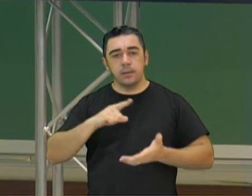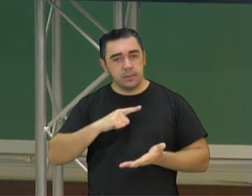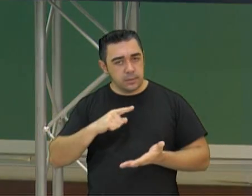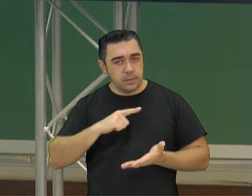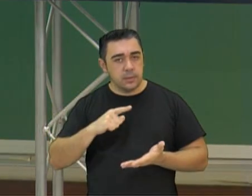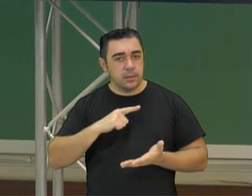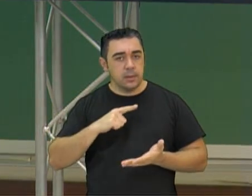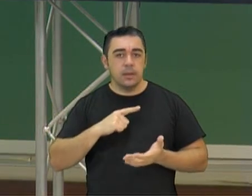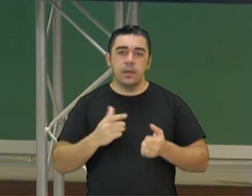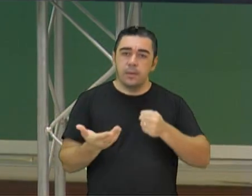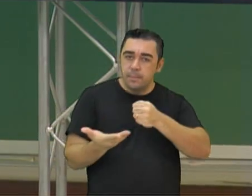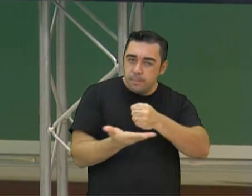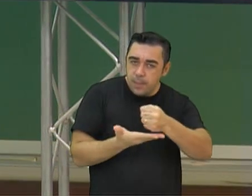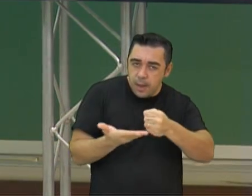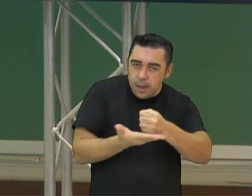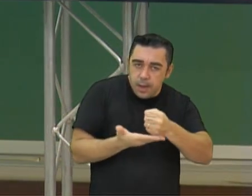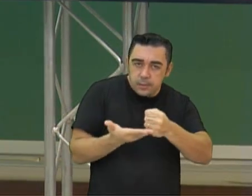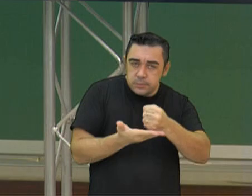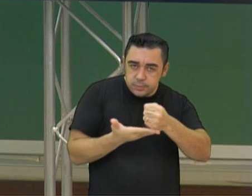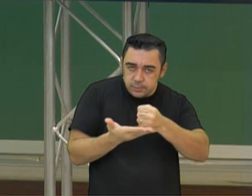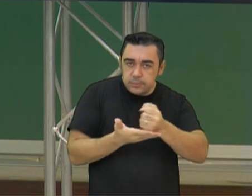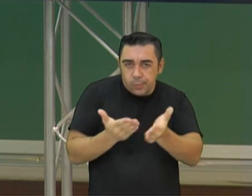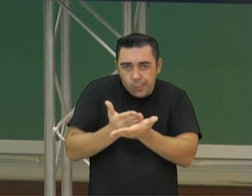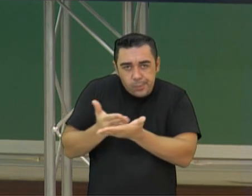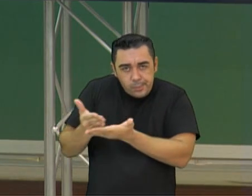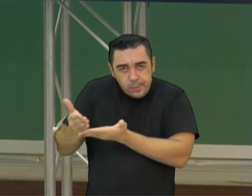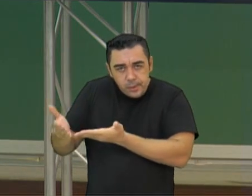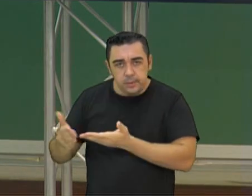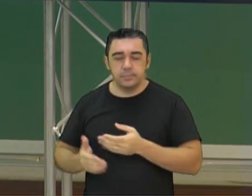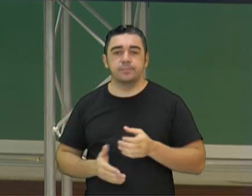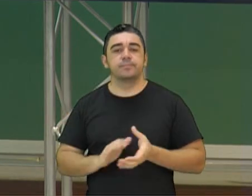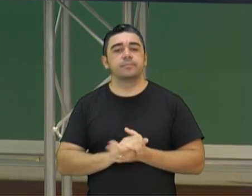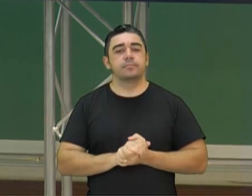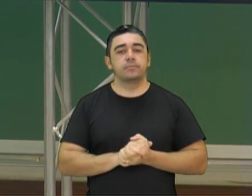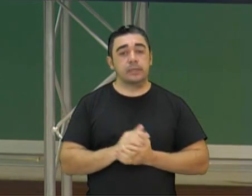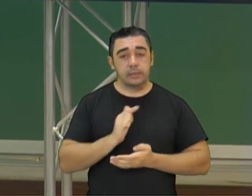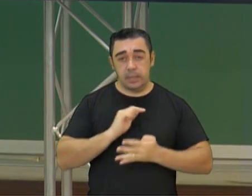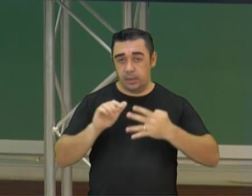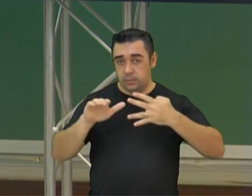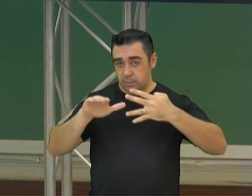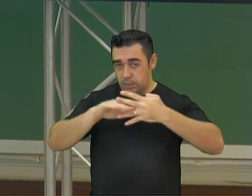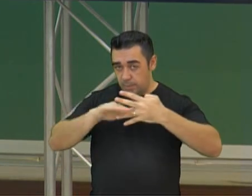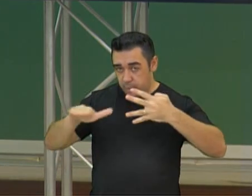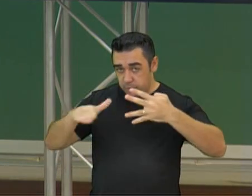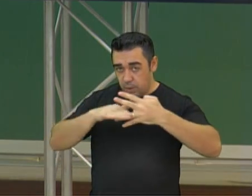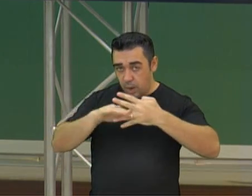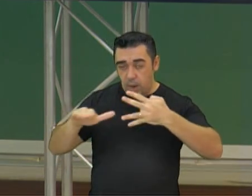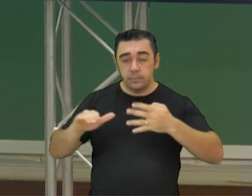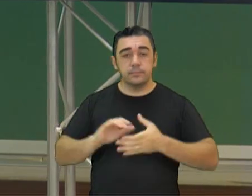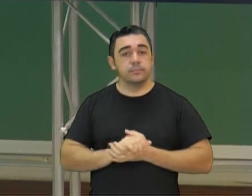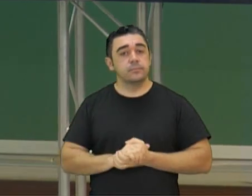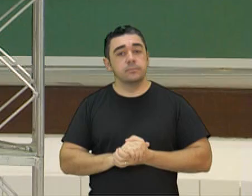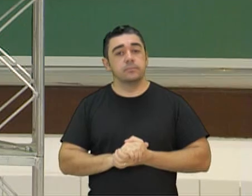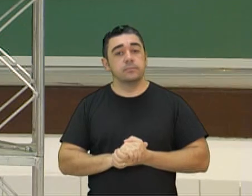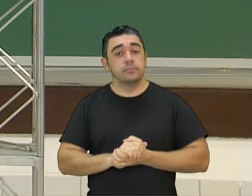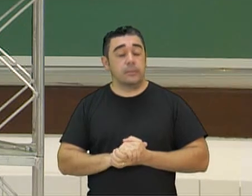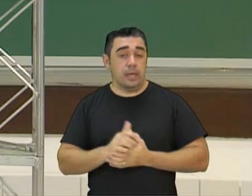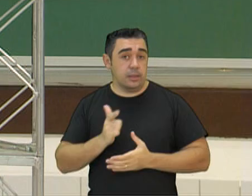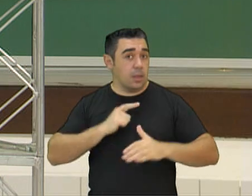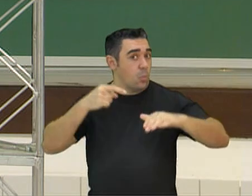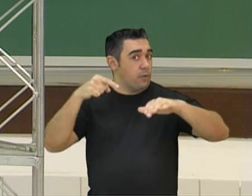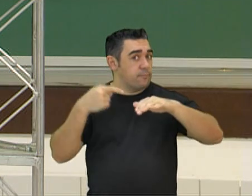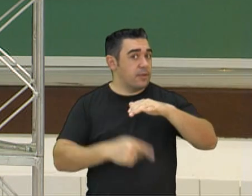o nível baixo, que é o inicial, existe o nível médio e existe também o